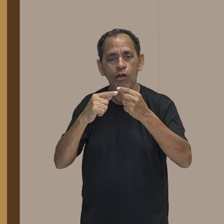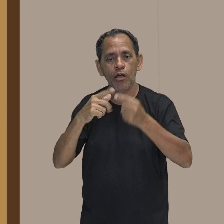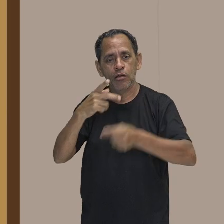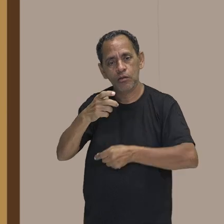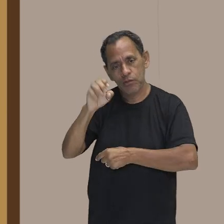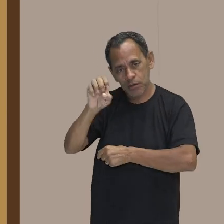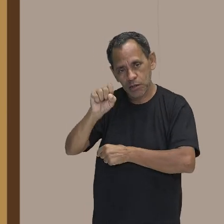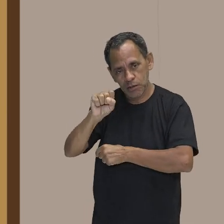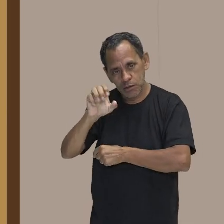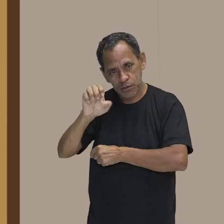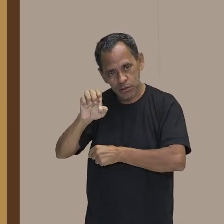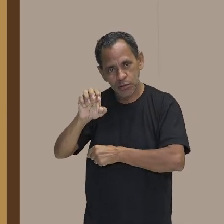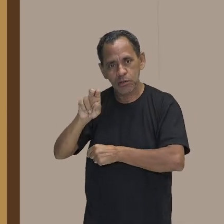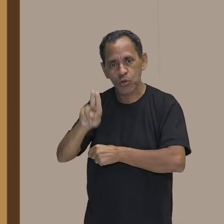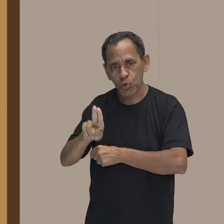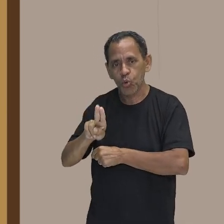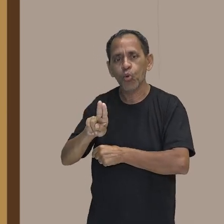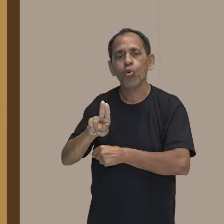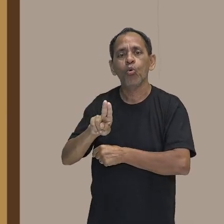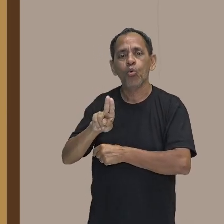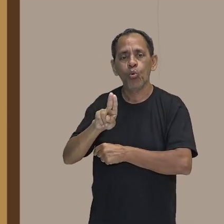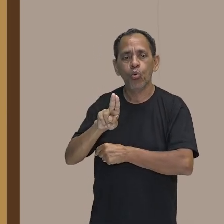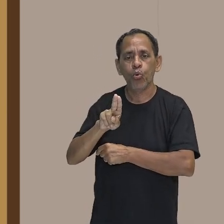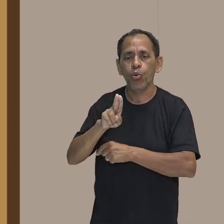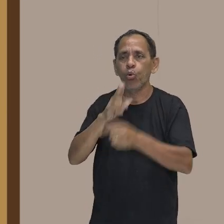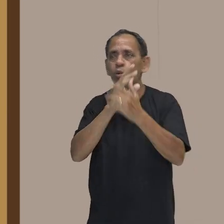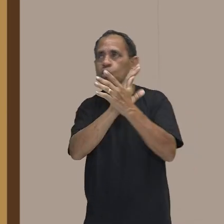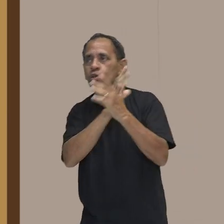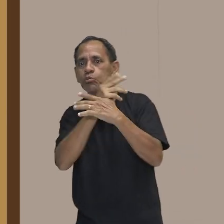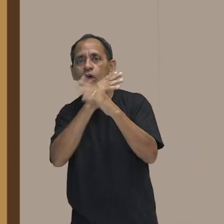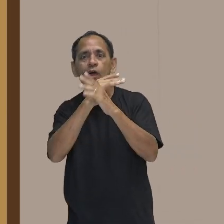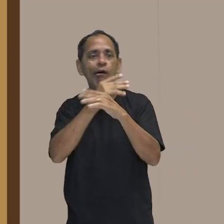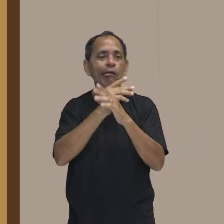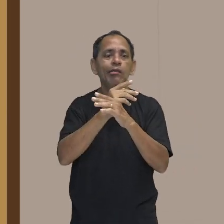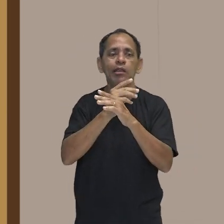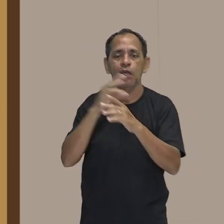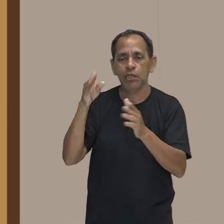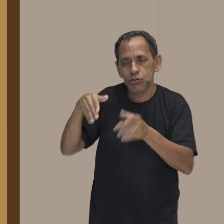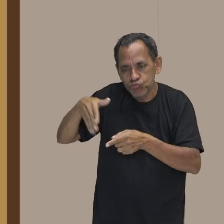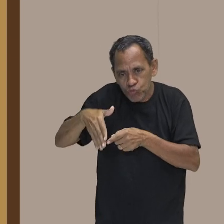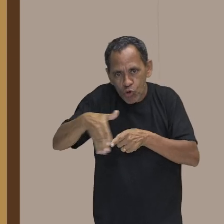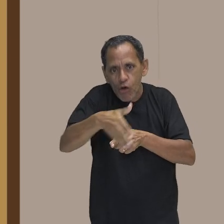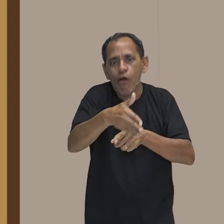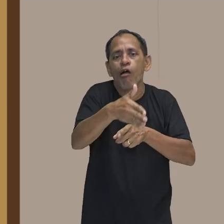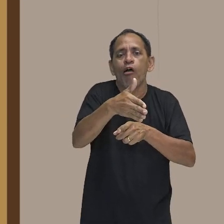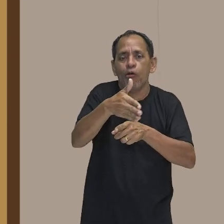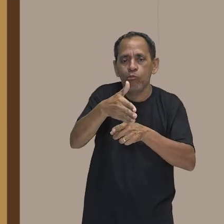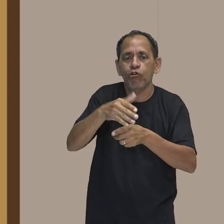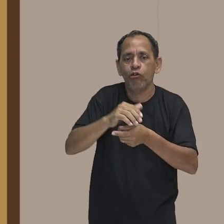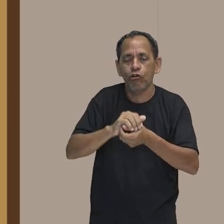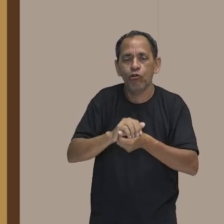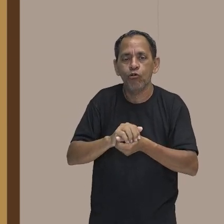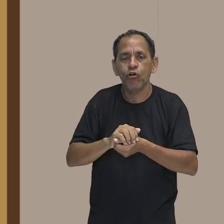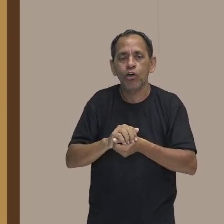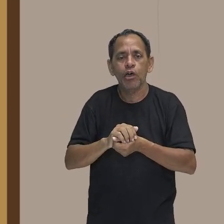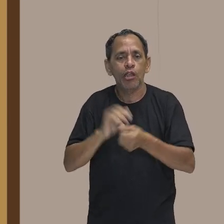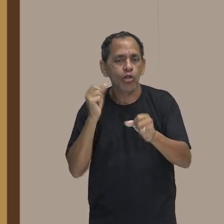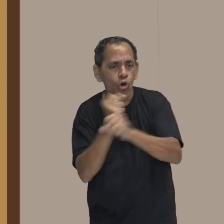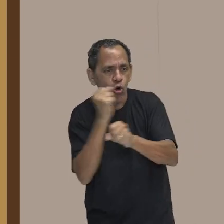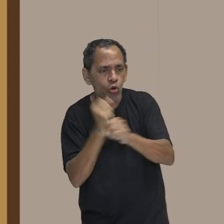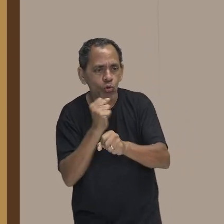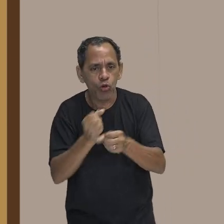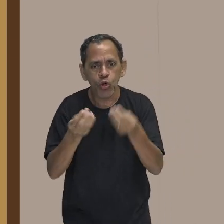não se perdesse dentro do labirinto, Ariadne, então, construiu ali, digamos